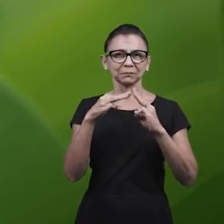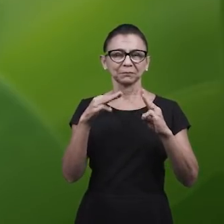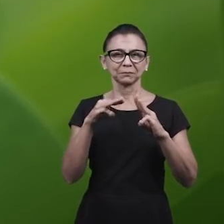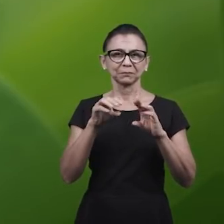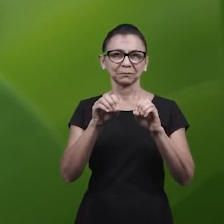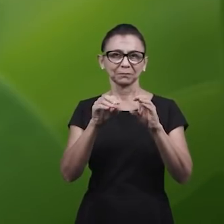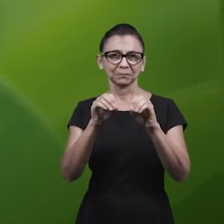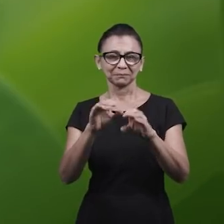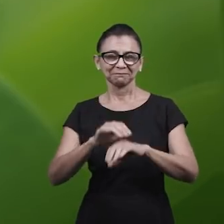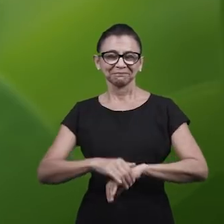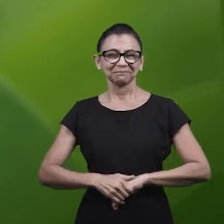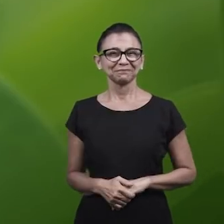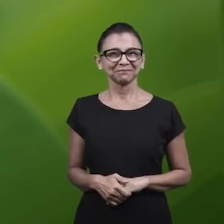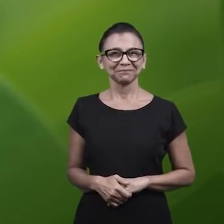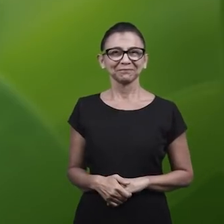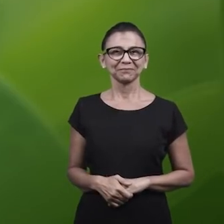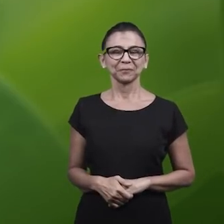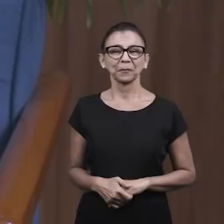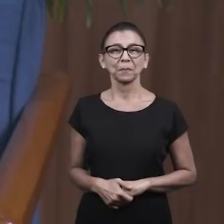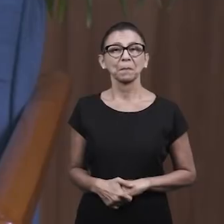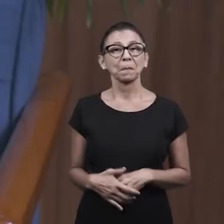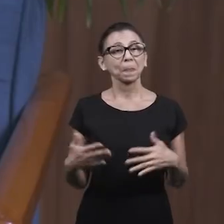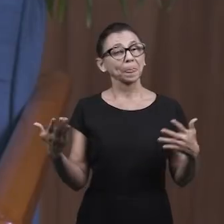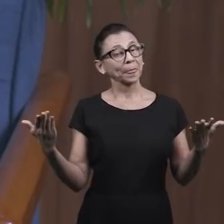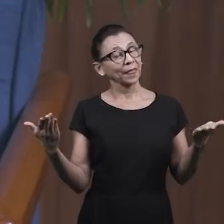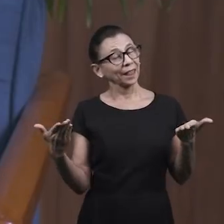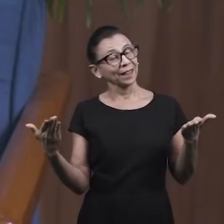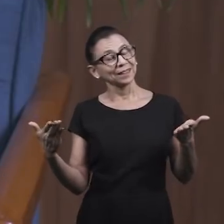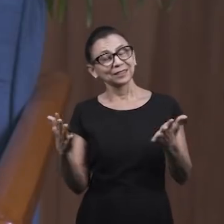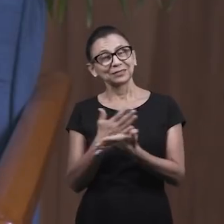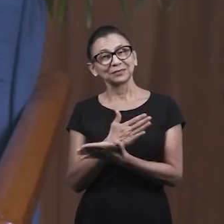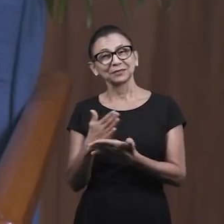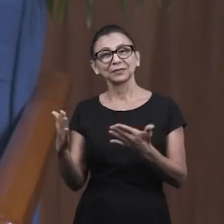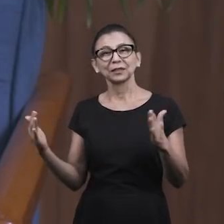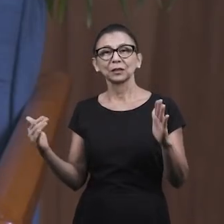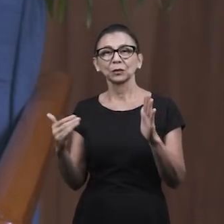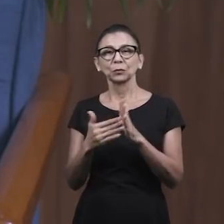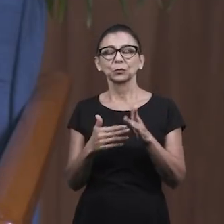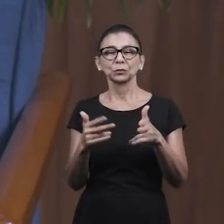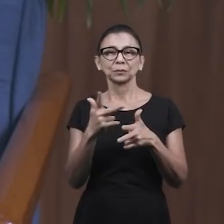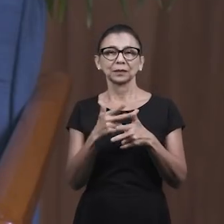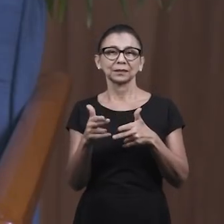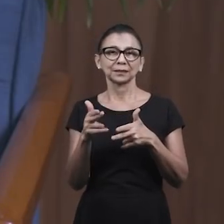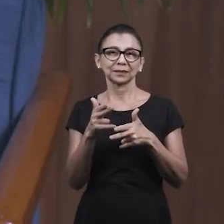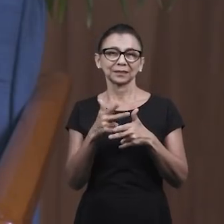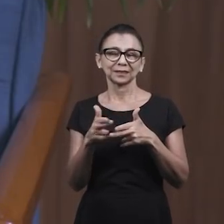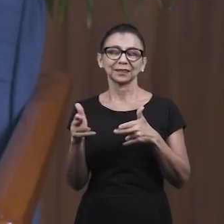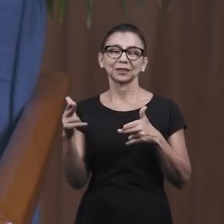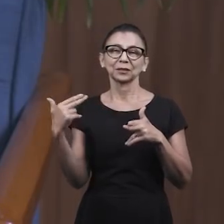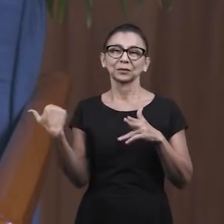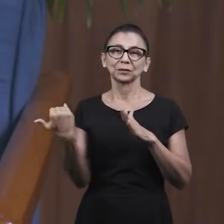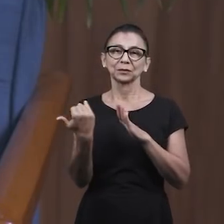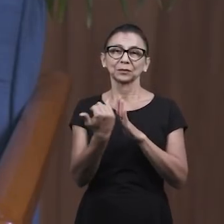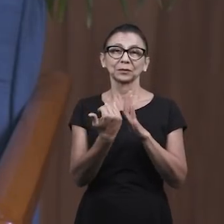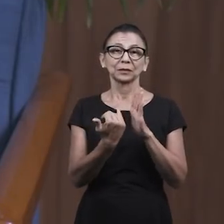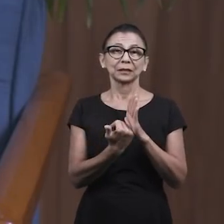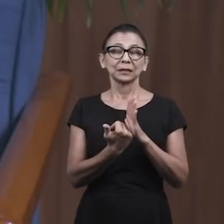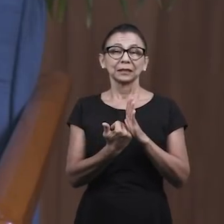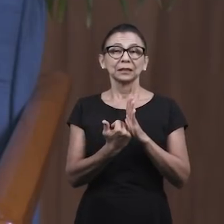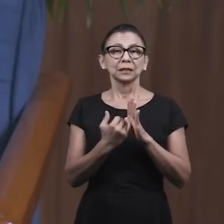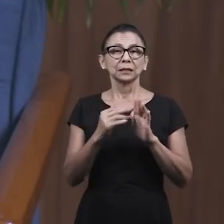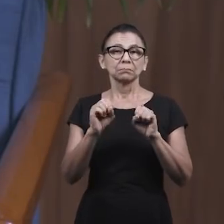de fim de ano, com diversas participações de alunos em todo o Brasil. E na aula para as crianças, intermediários e